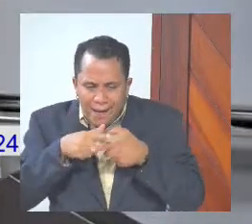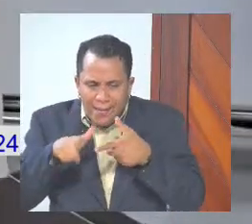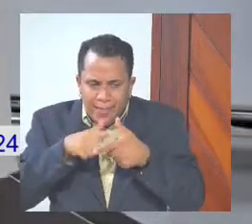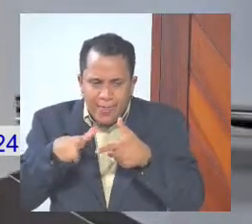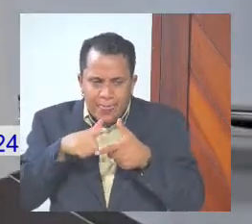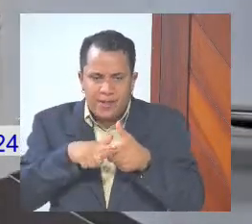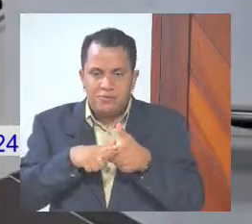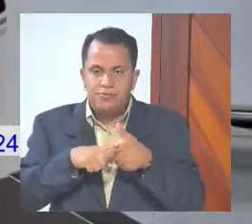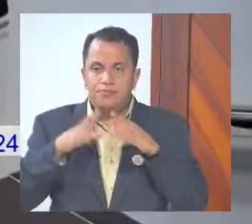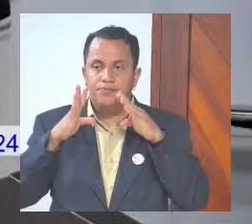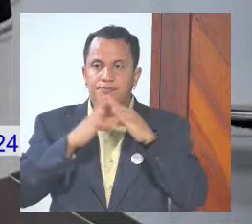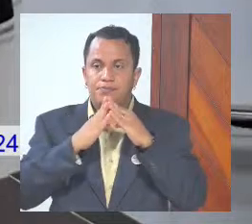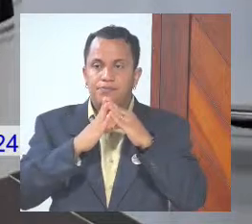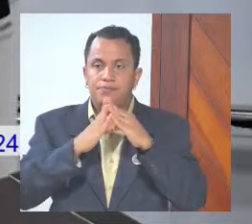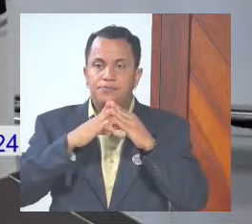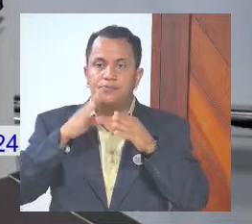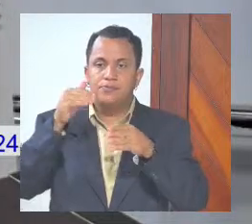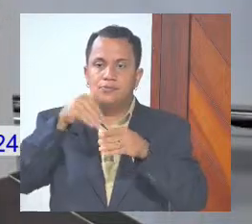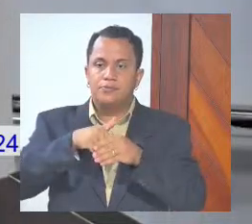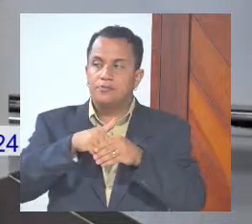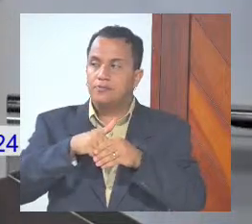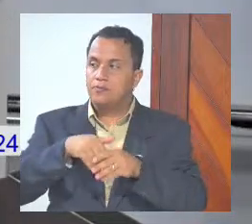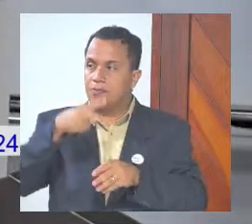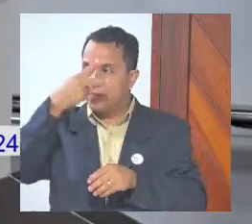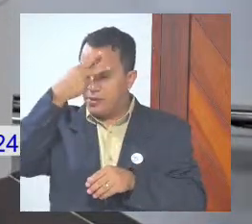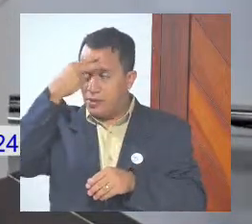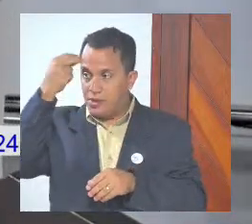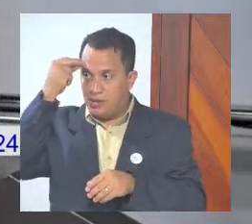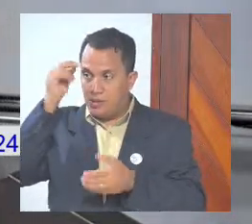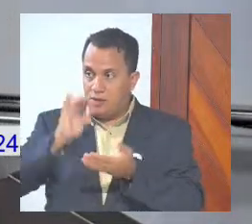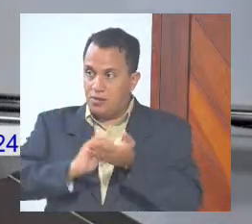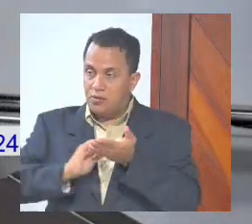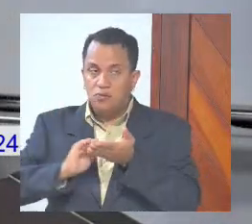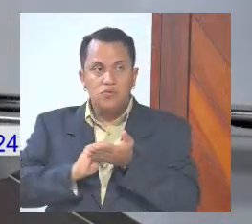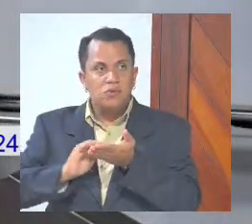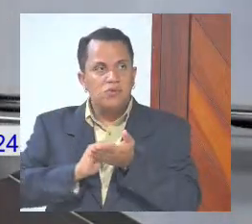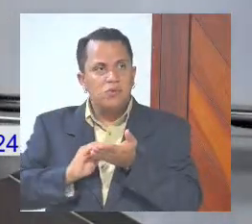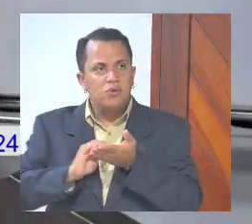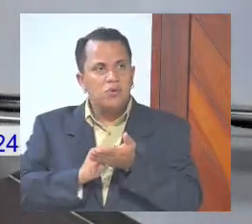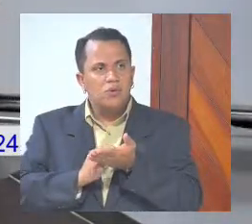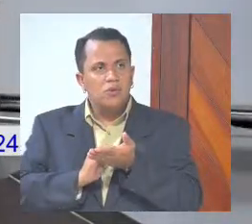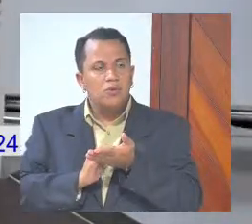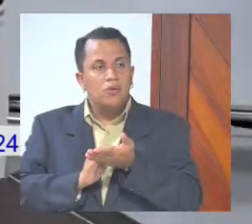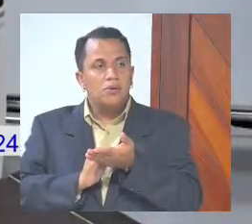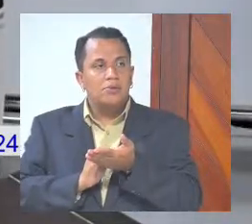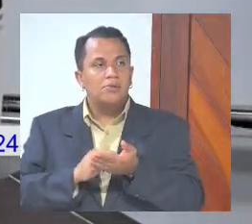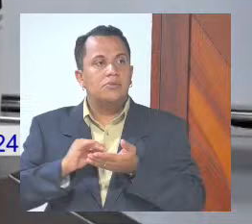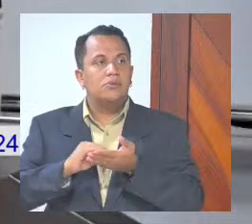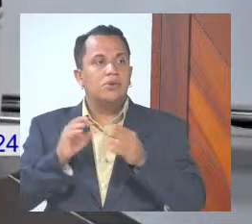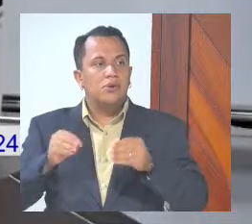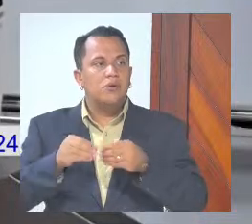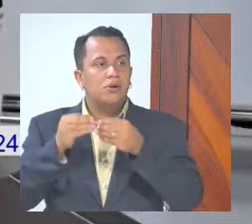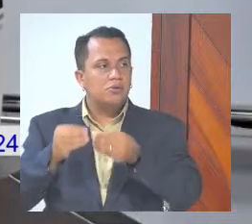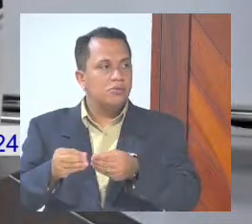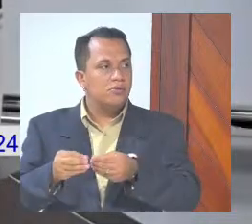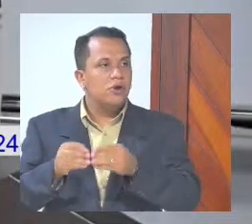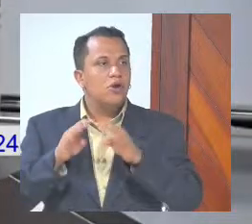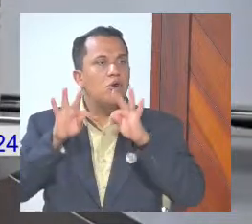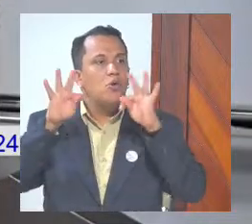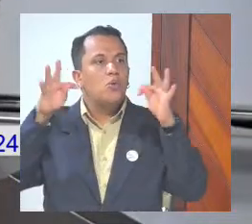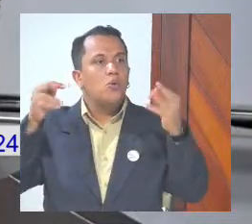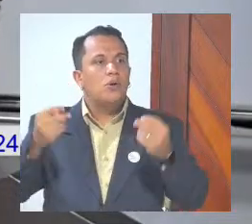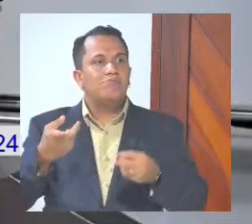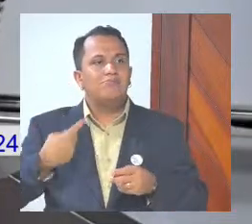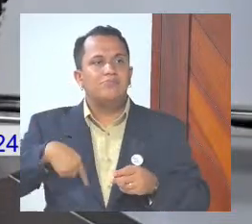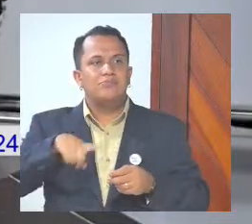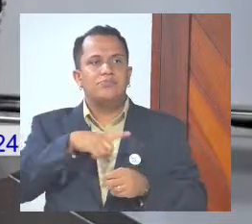Casa legislativa, prefeitos, secretários, nomeados, todos